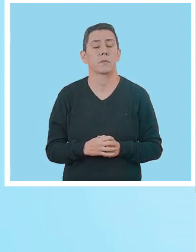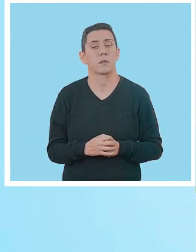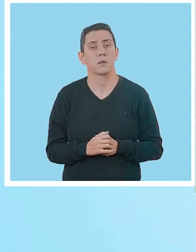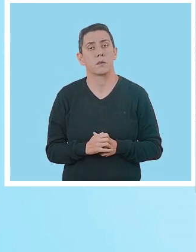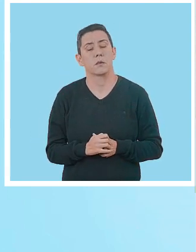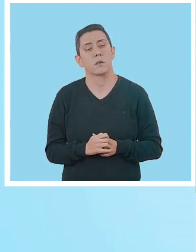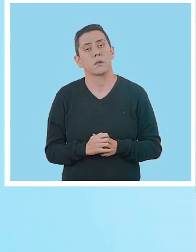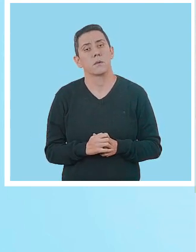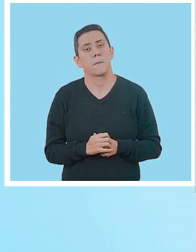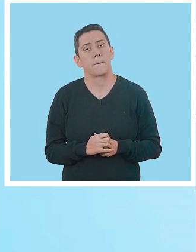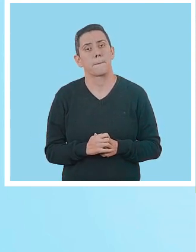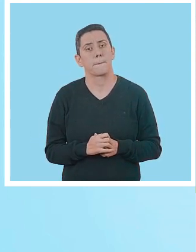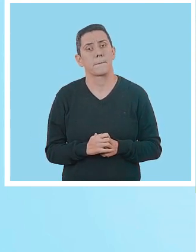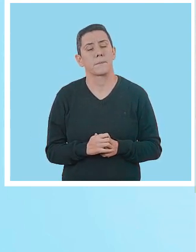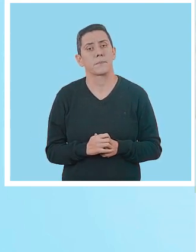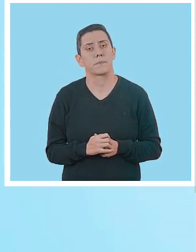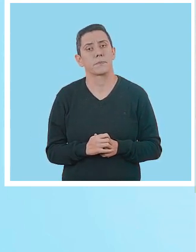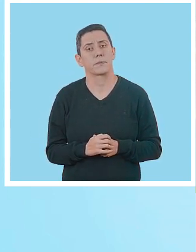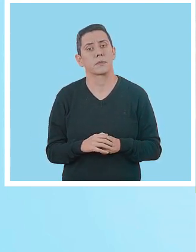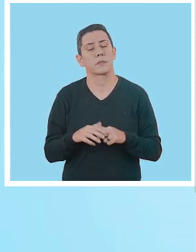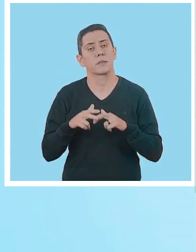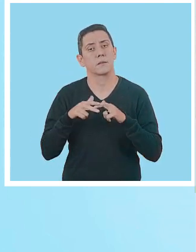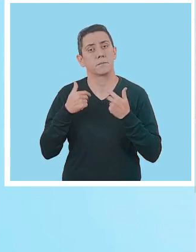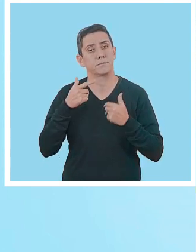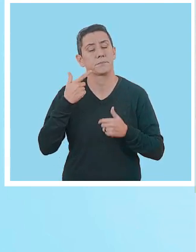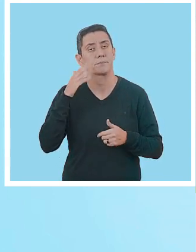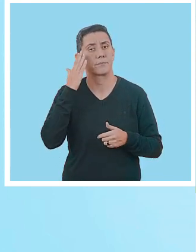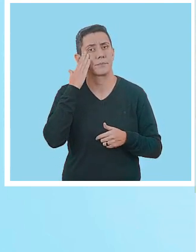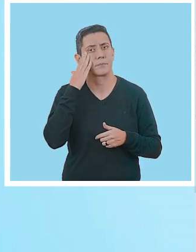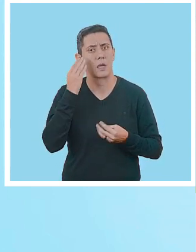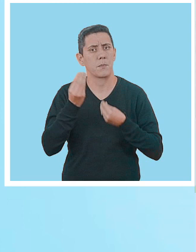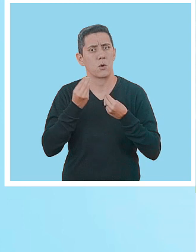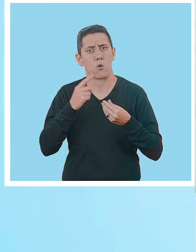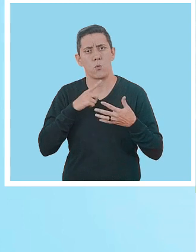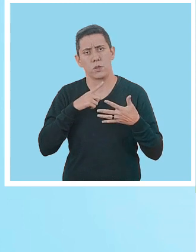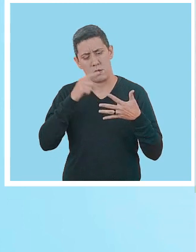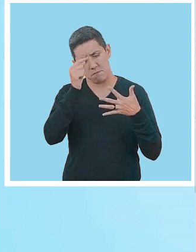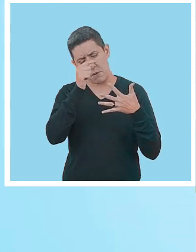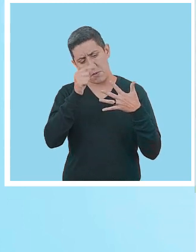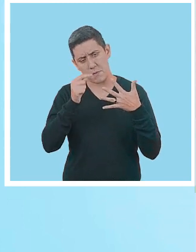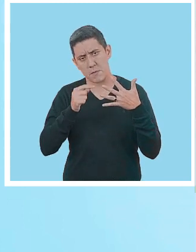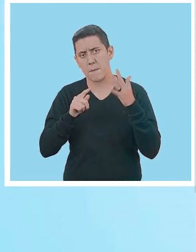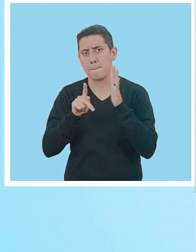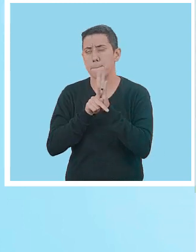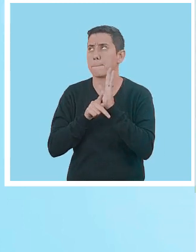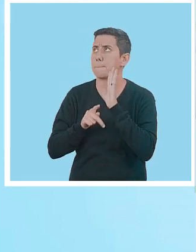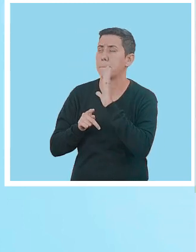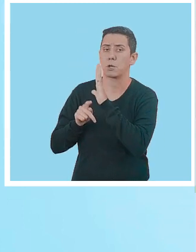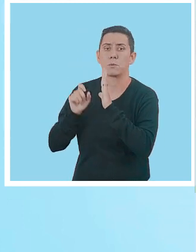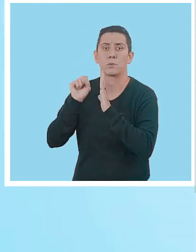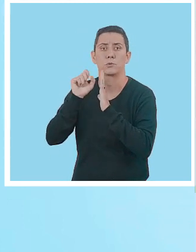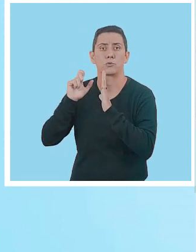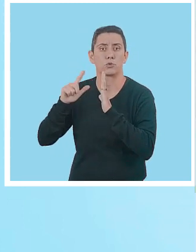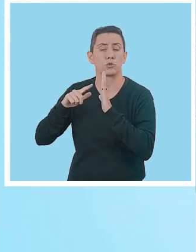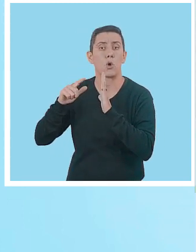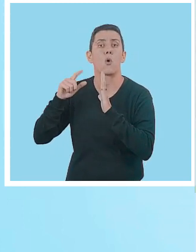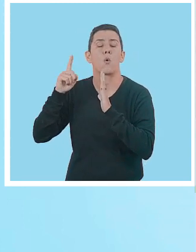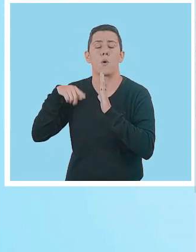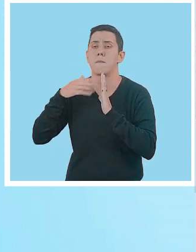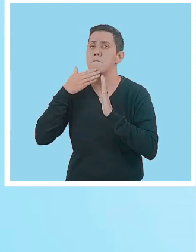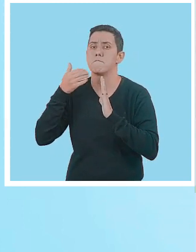reflexo de vários vários aspectos né várias qualidades da energia solar uma delas é o preço que